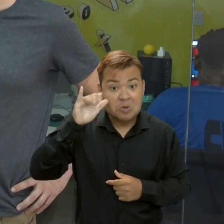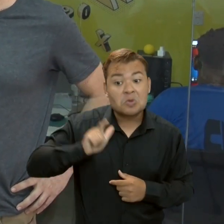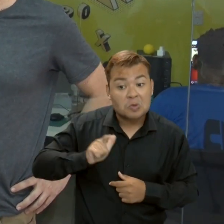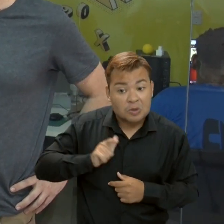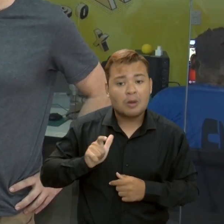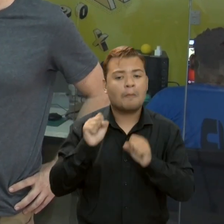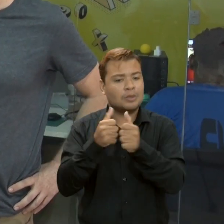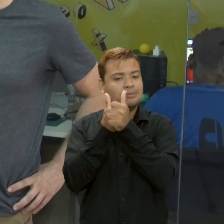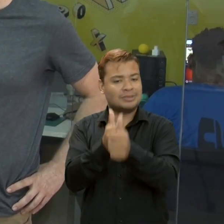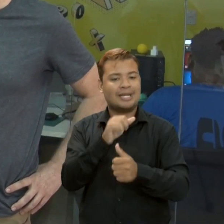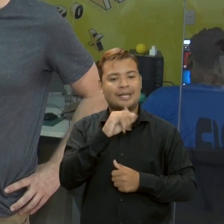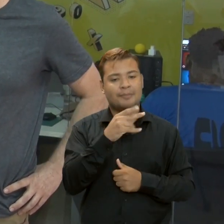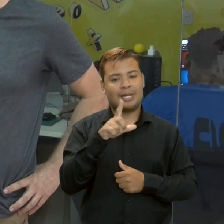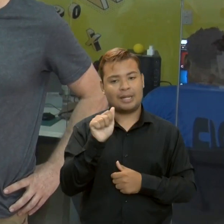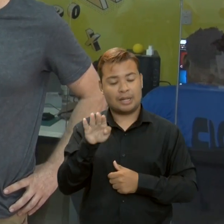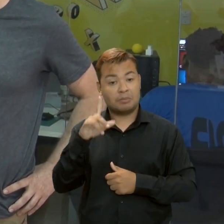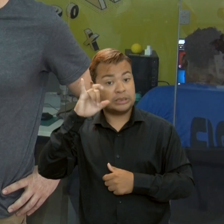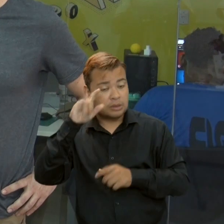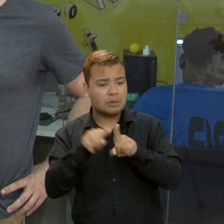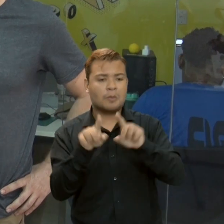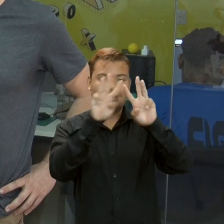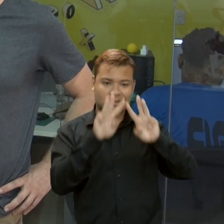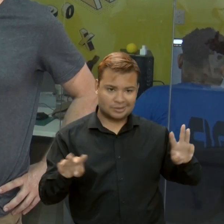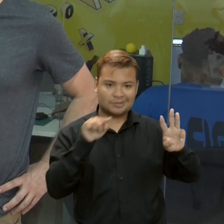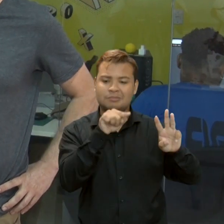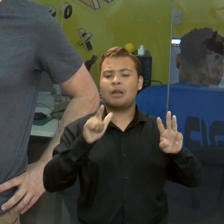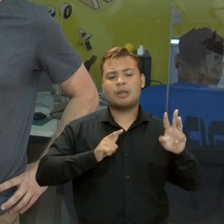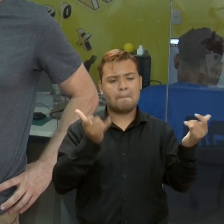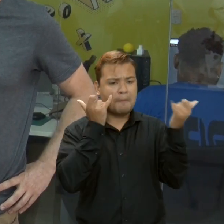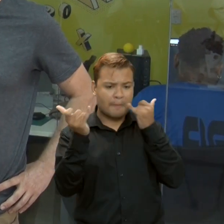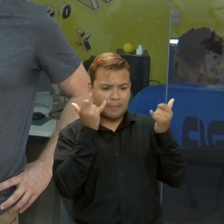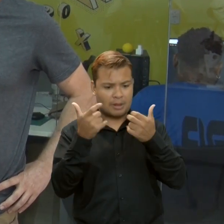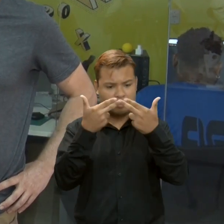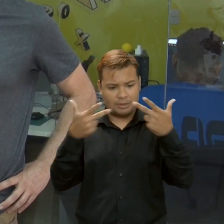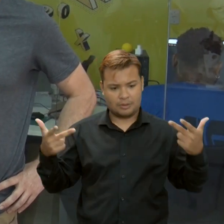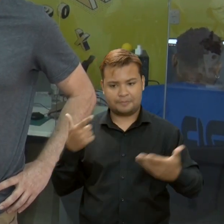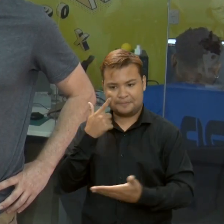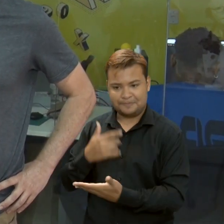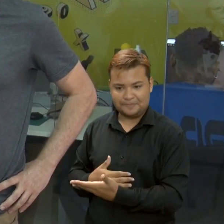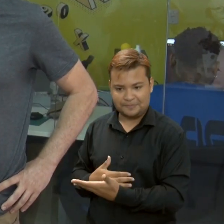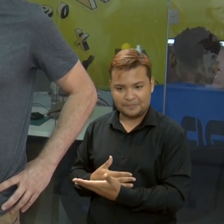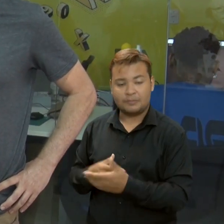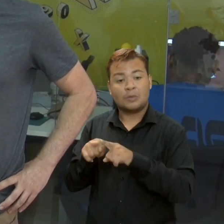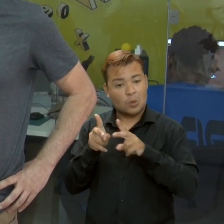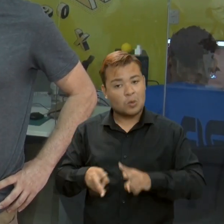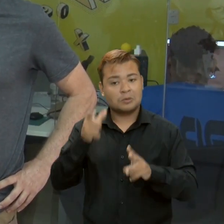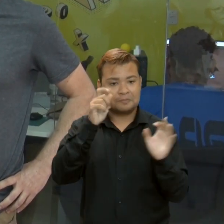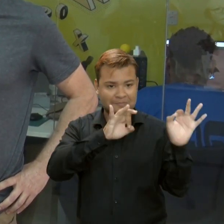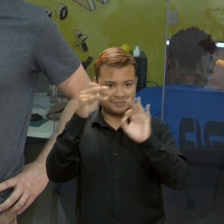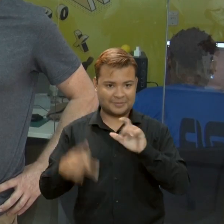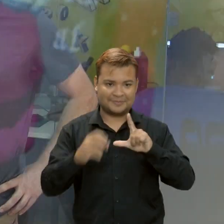uma vez, segue o IPLab no Instagram e também acesse o site para se manter informado. Sobretudo, continue acompanhando a TV